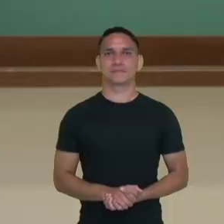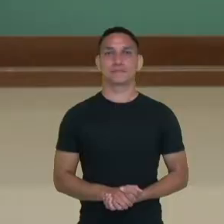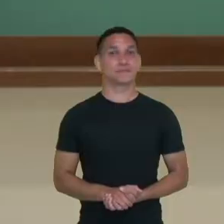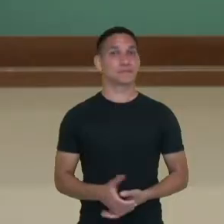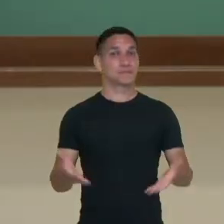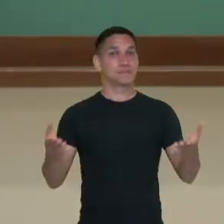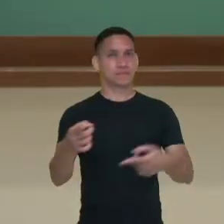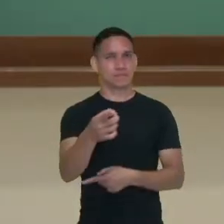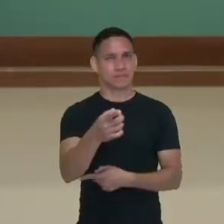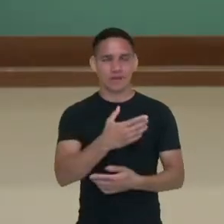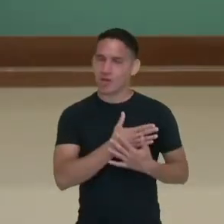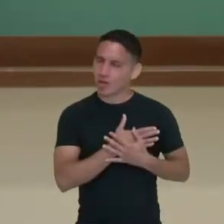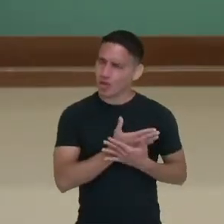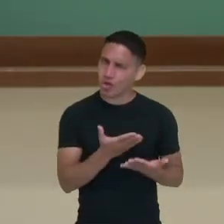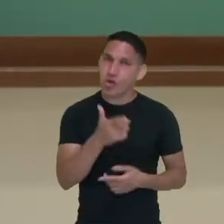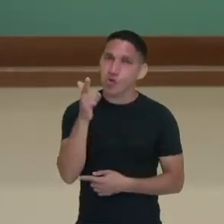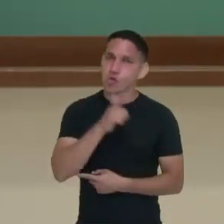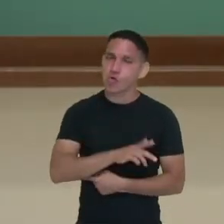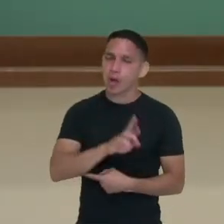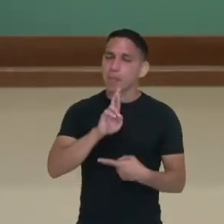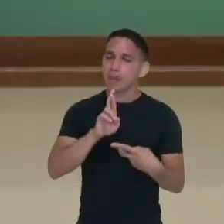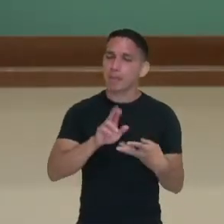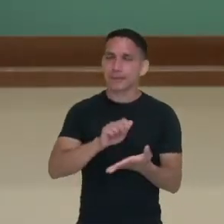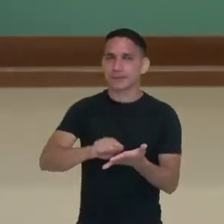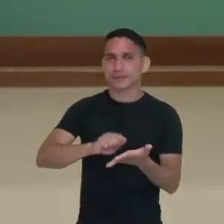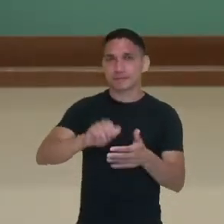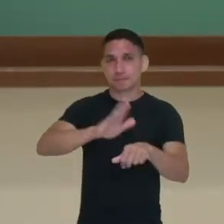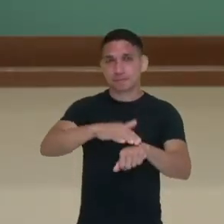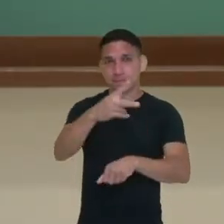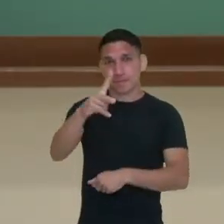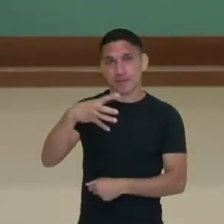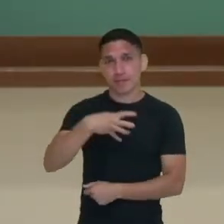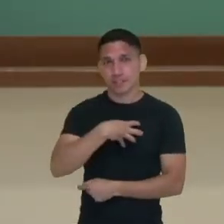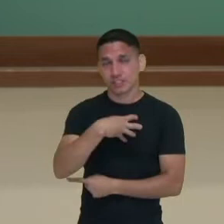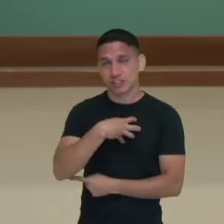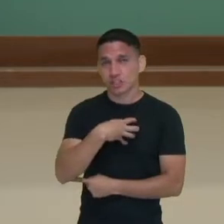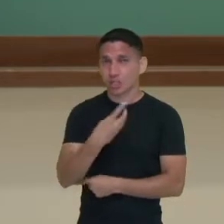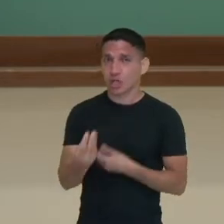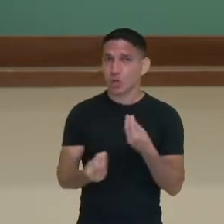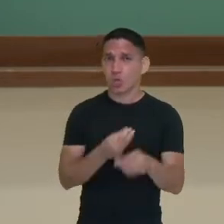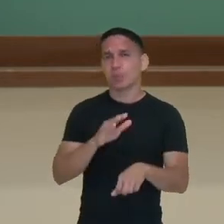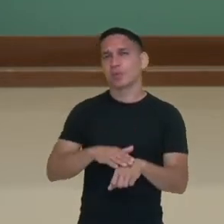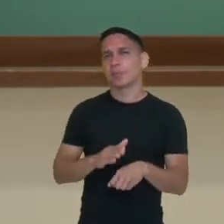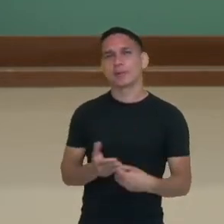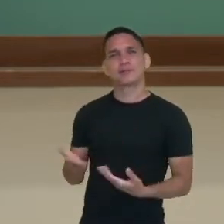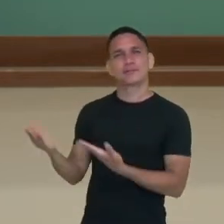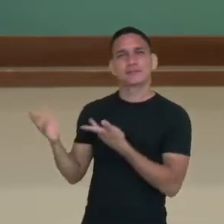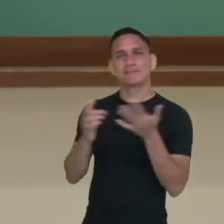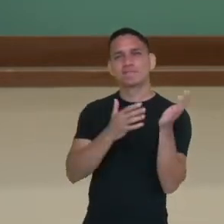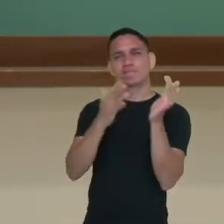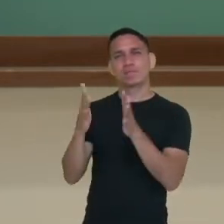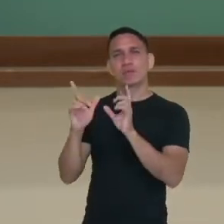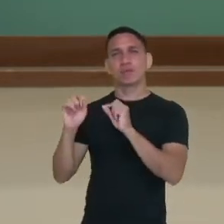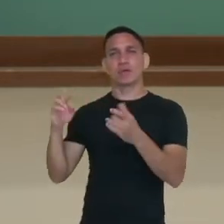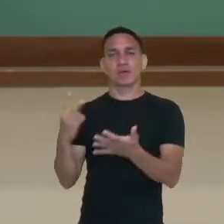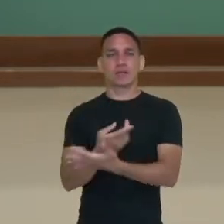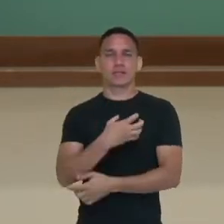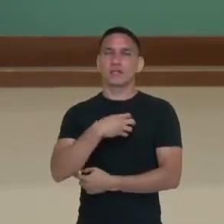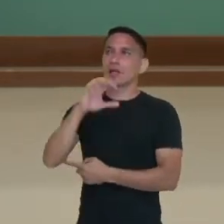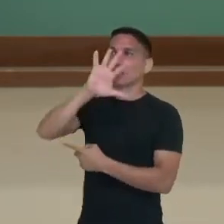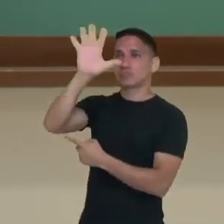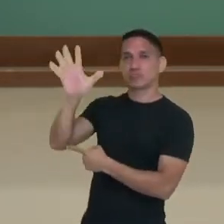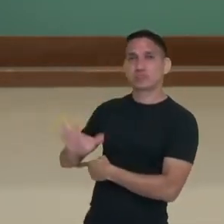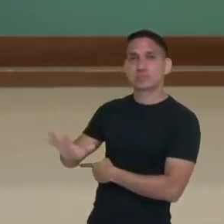E aí, meus bons alunos, conseguiram então colocar a sua resposta aí quanto ao que, né, na região do continente